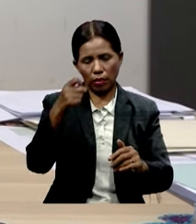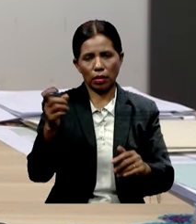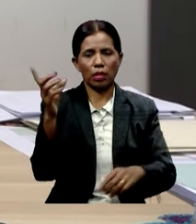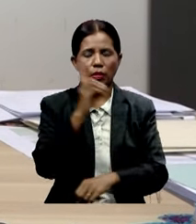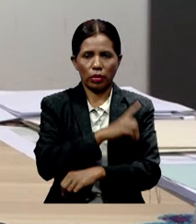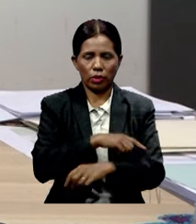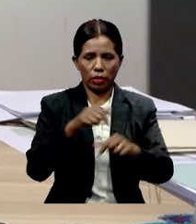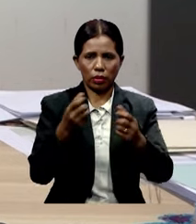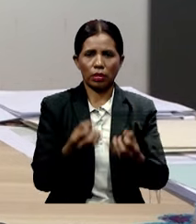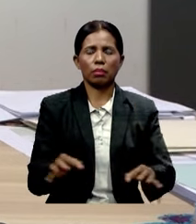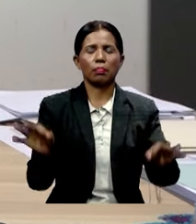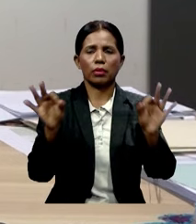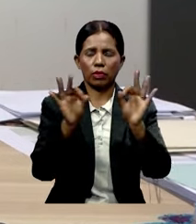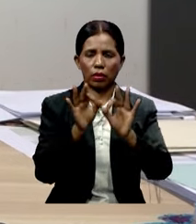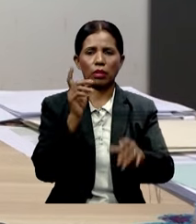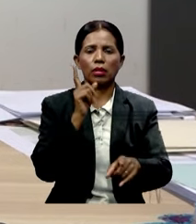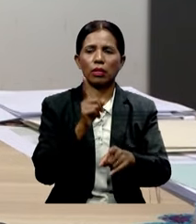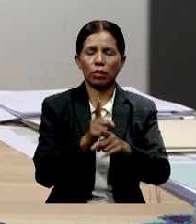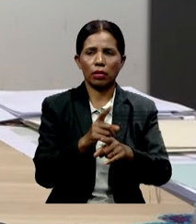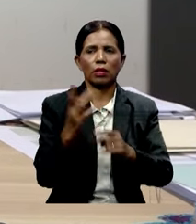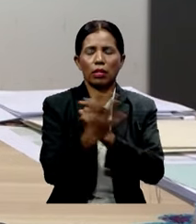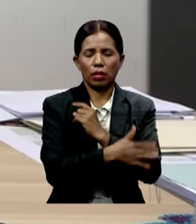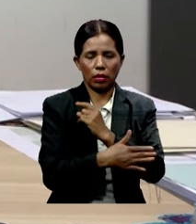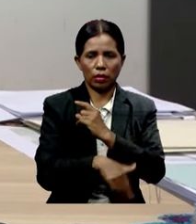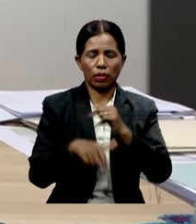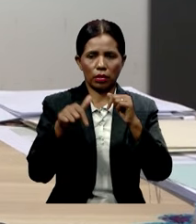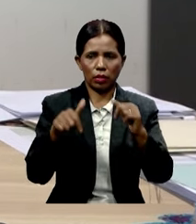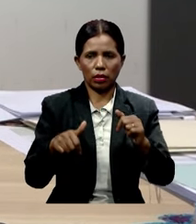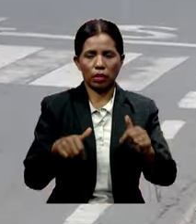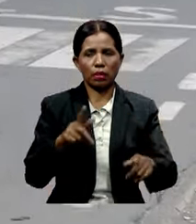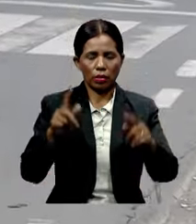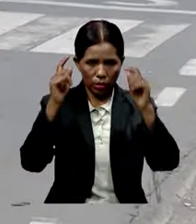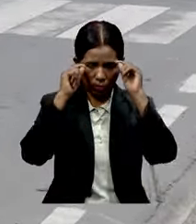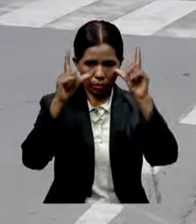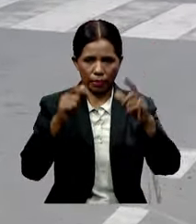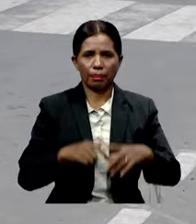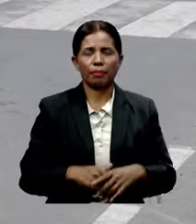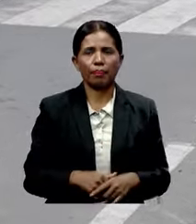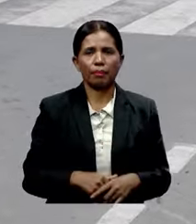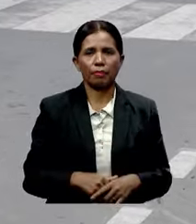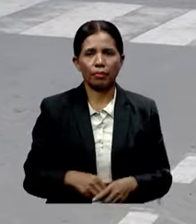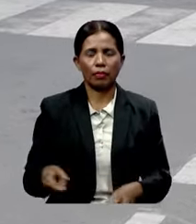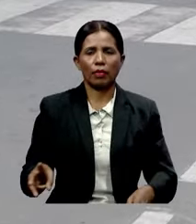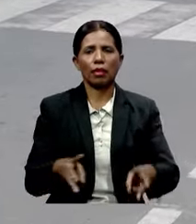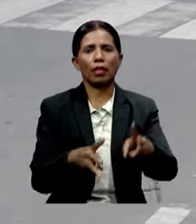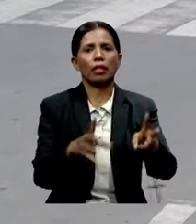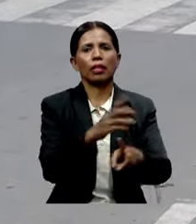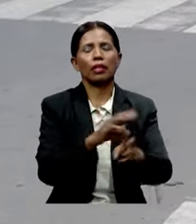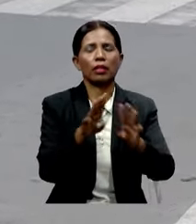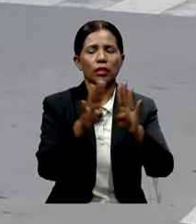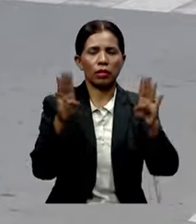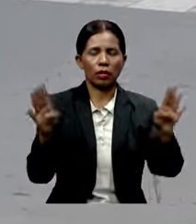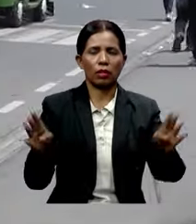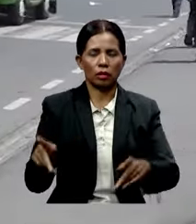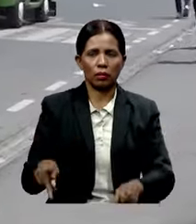idane lorong importante tapteves ba ia raidoben e povo Timor-Leste nia. Tuir Luiz, estrada de direção no Hiracné, se louca fale